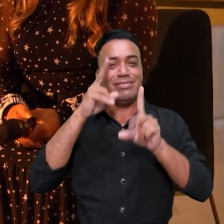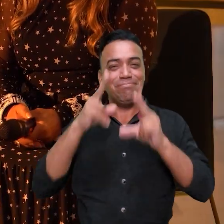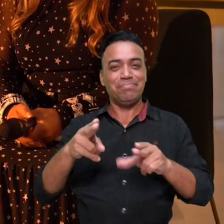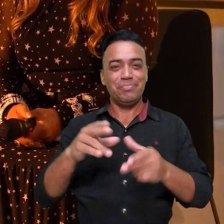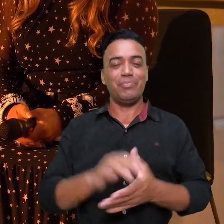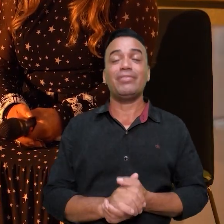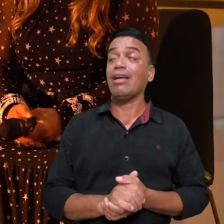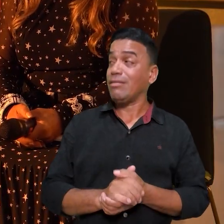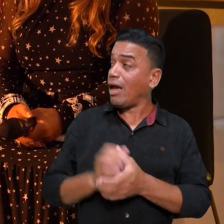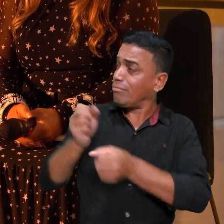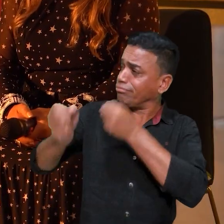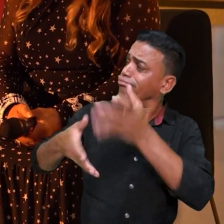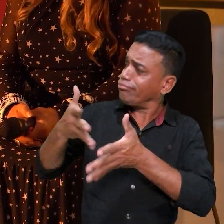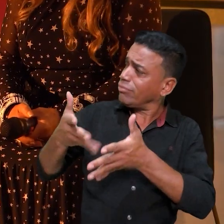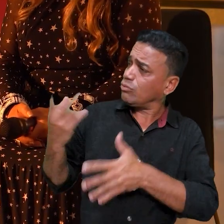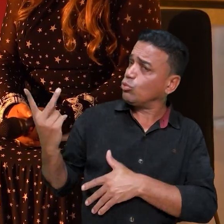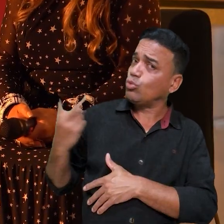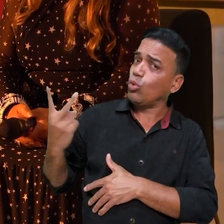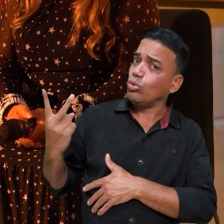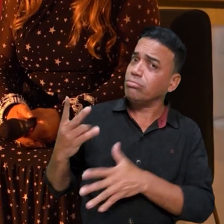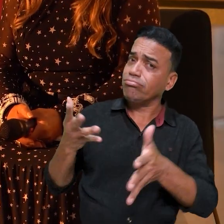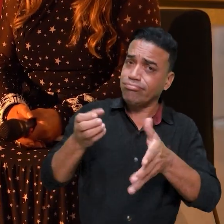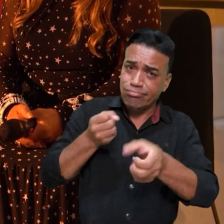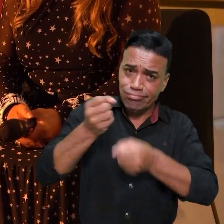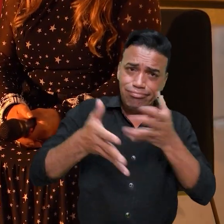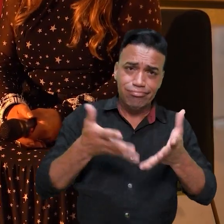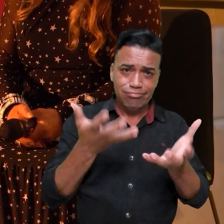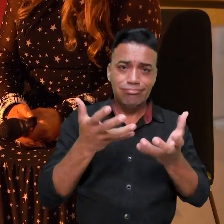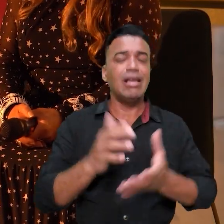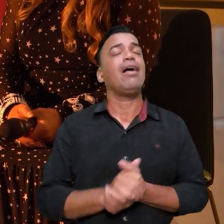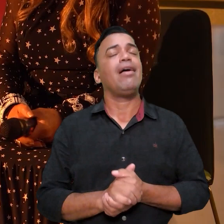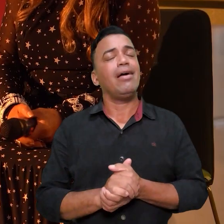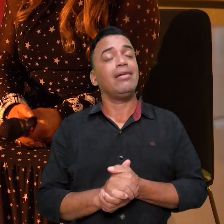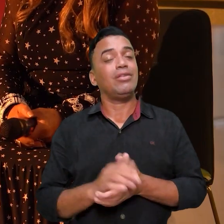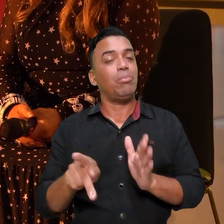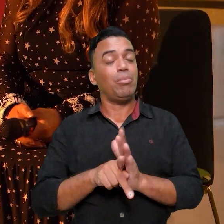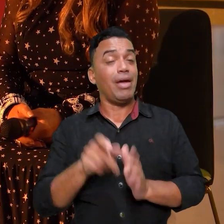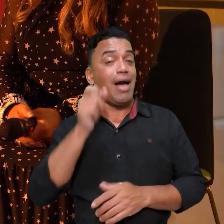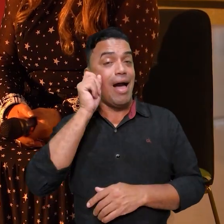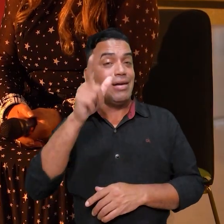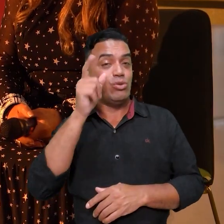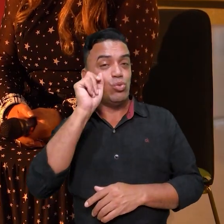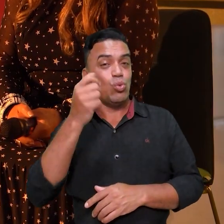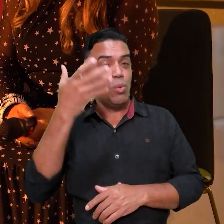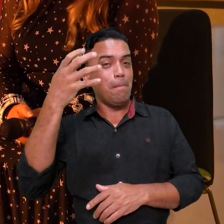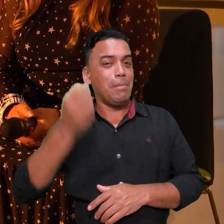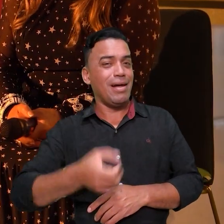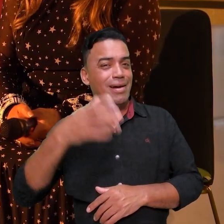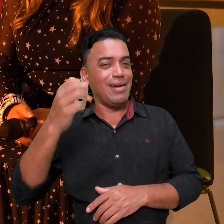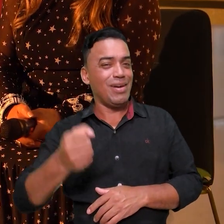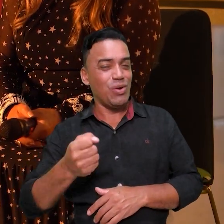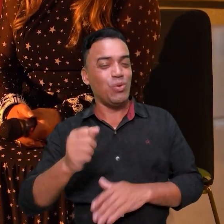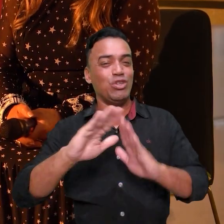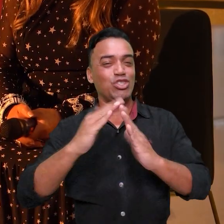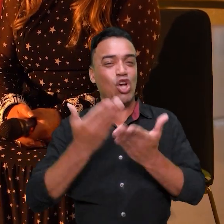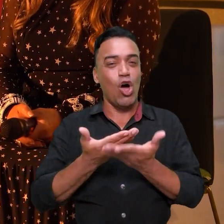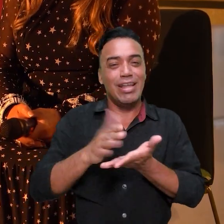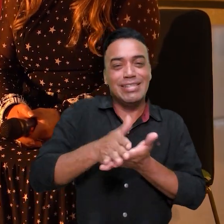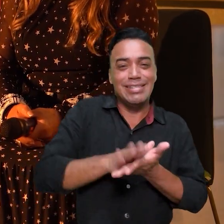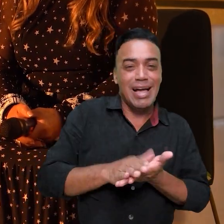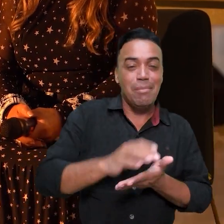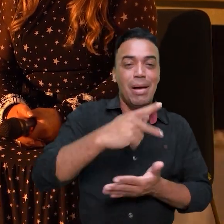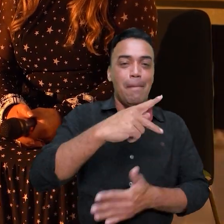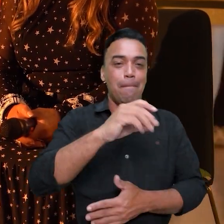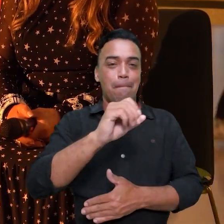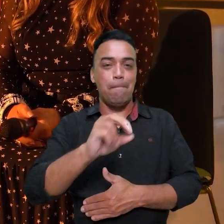Quer comentar, Aida, Bruna? Comentar primeiro que ele está de azul e branco, como a Portela, né? Como bom portelense. É